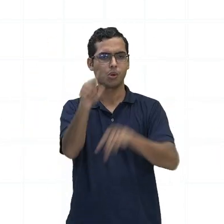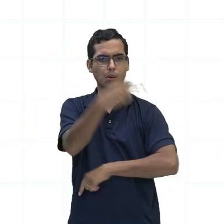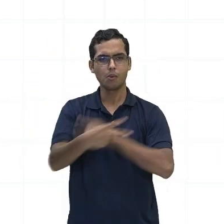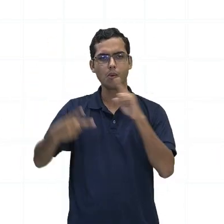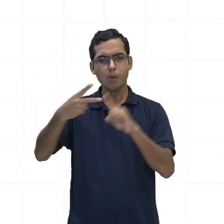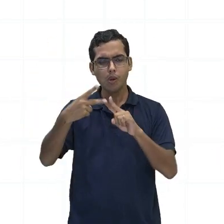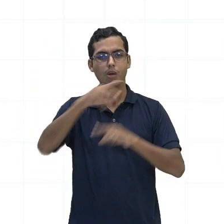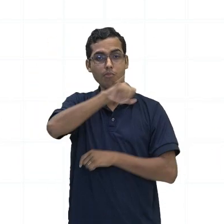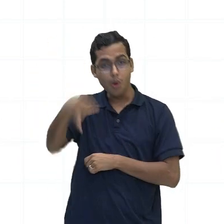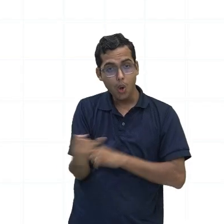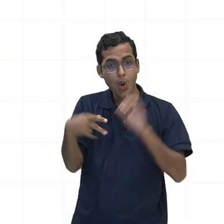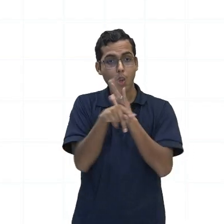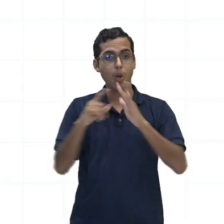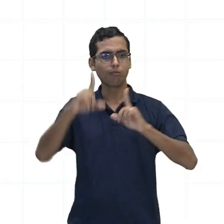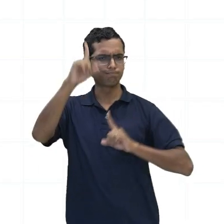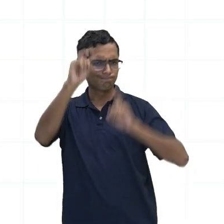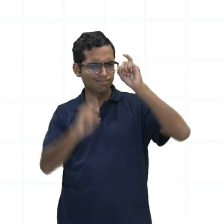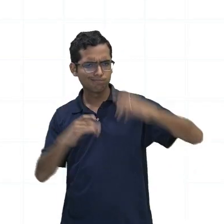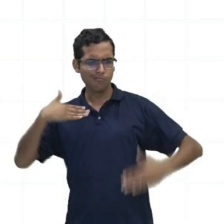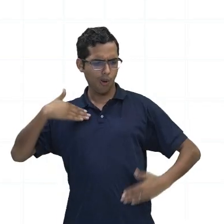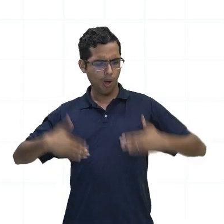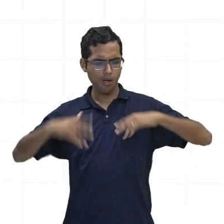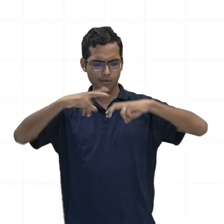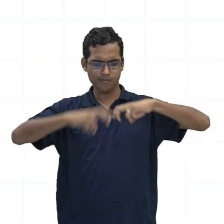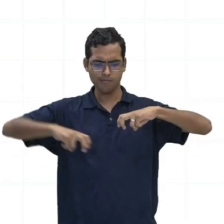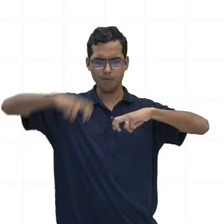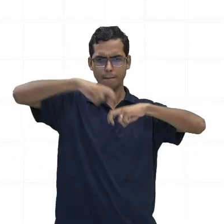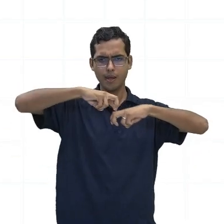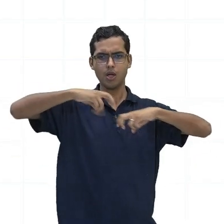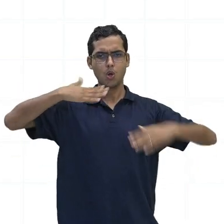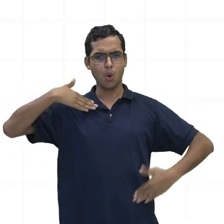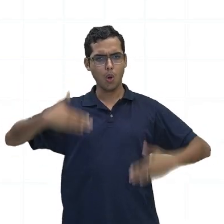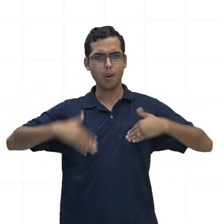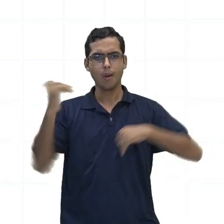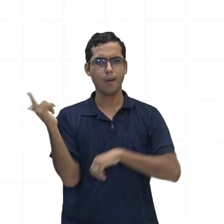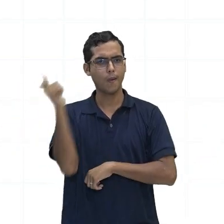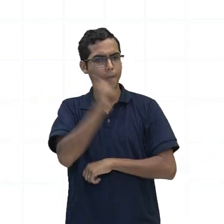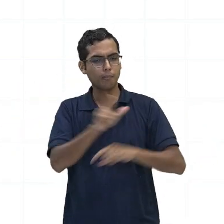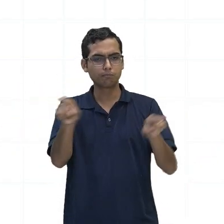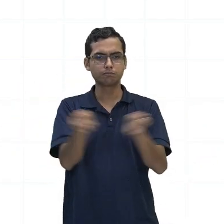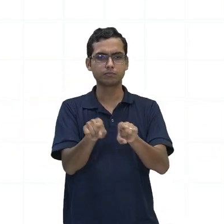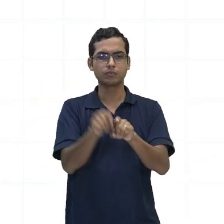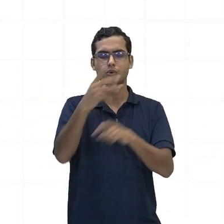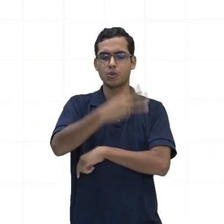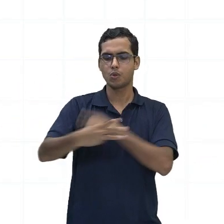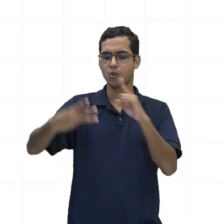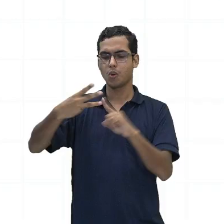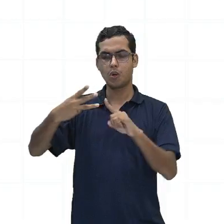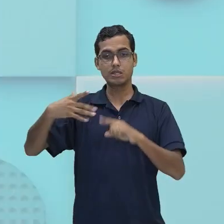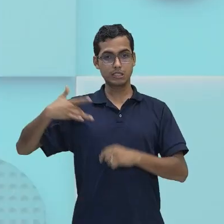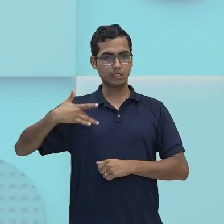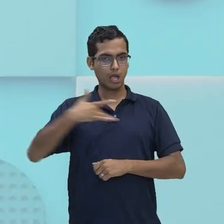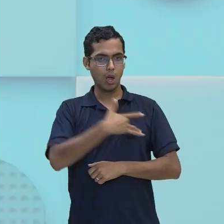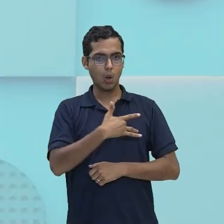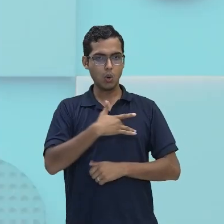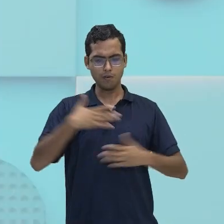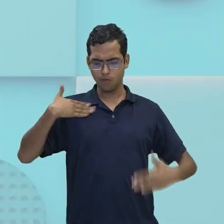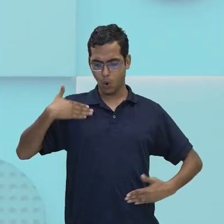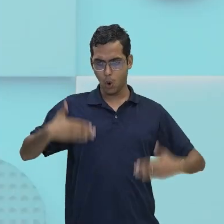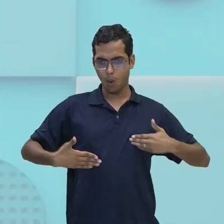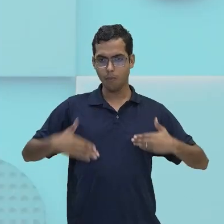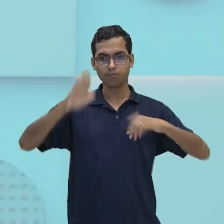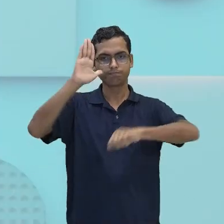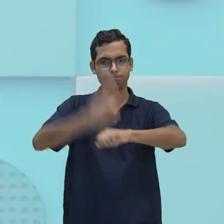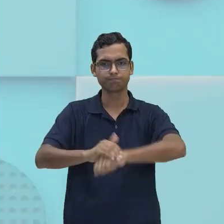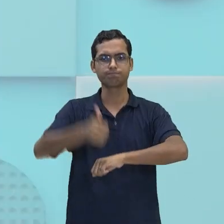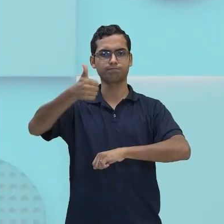expressivas e acrobáticas do corpo e melhorar a saúde e condição física dos praticantes. Bem